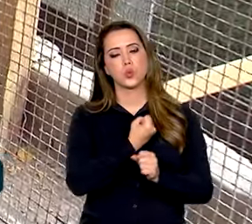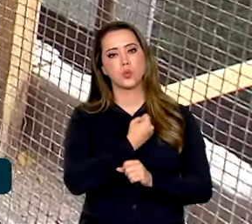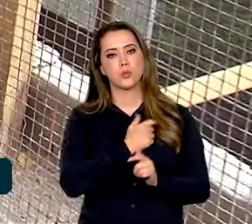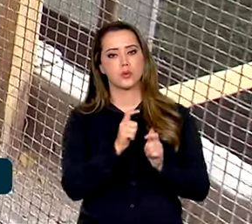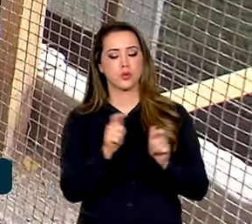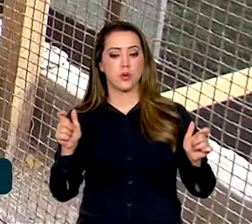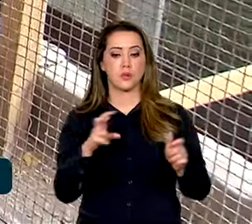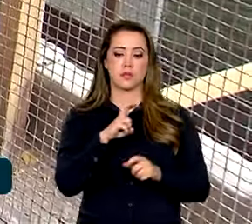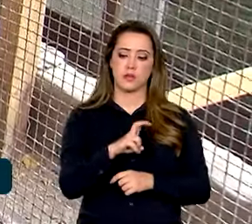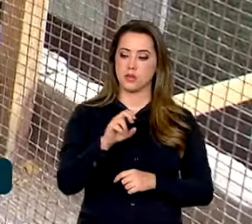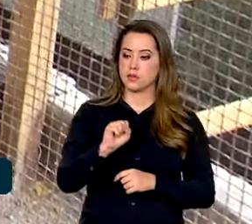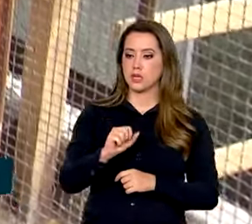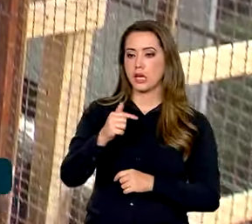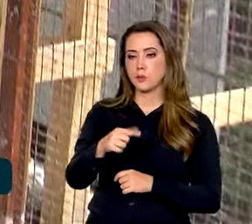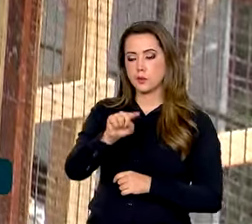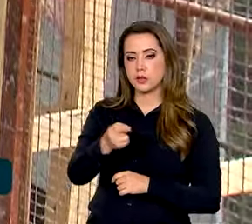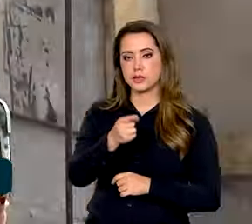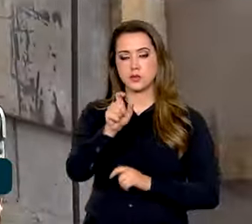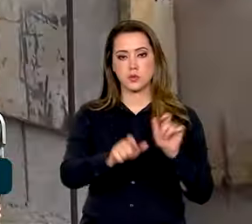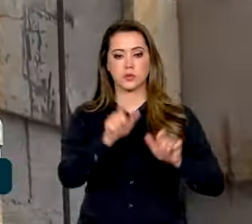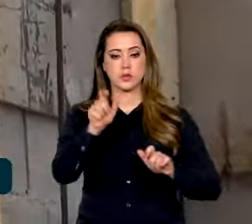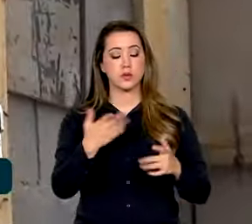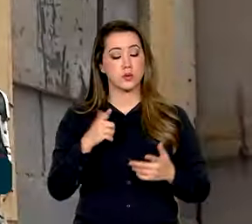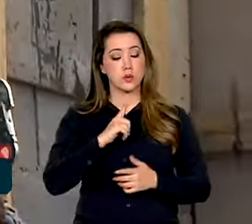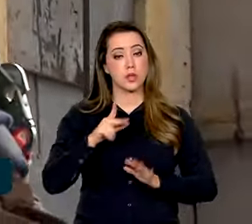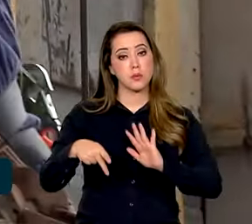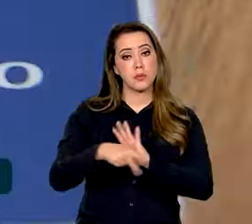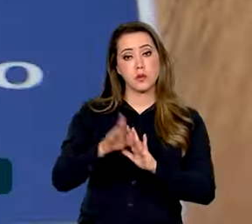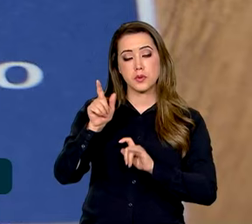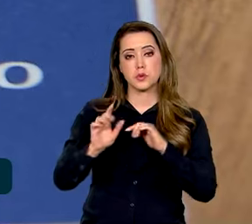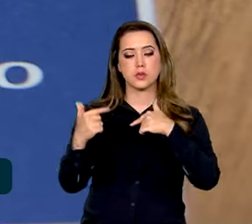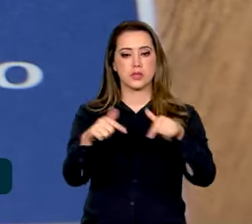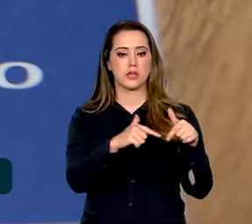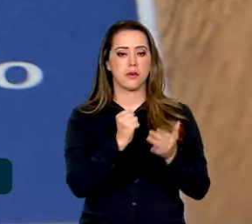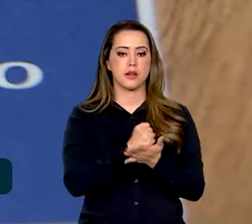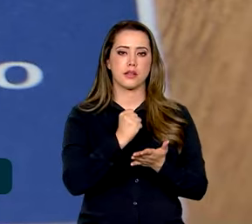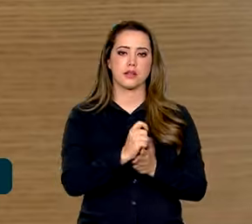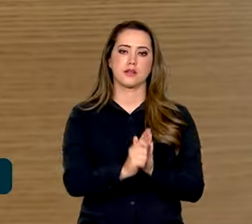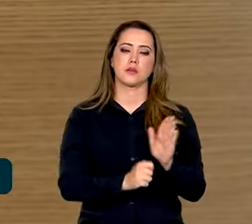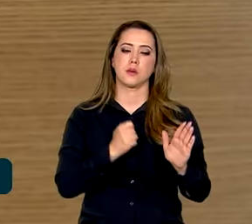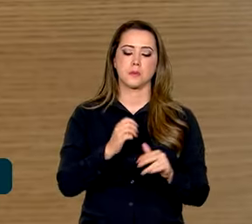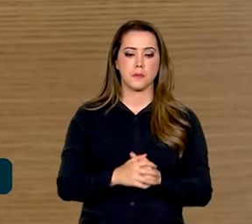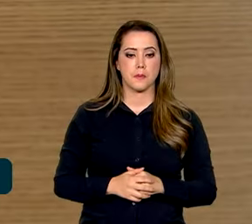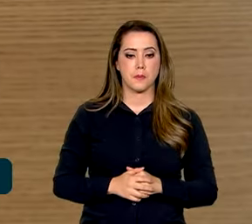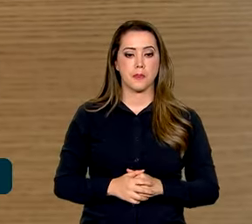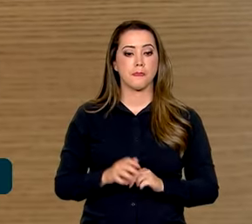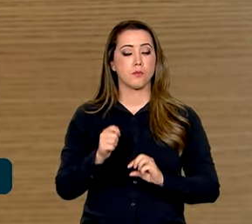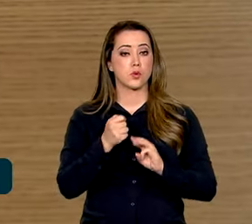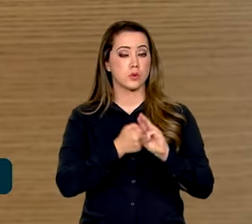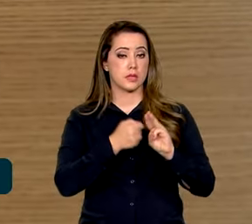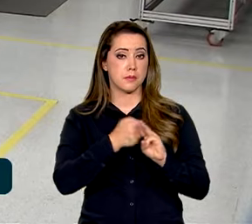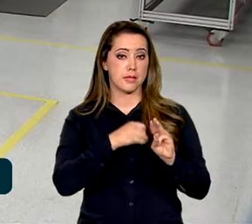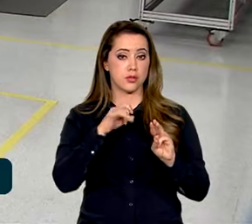aumento, 587 mil pessoas, é composta por empregados com carteira assinada. No trimestre de julho